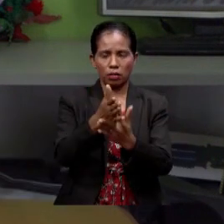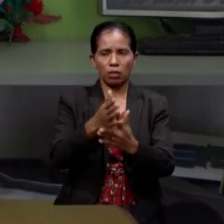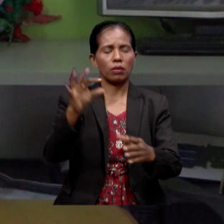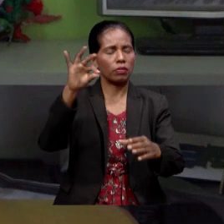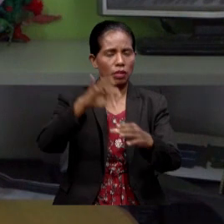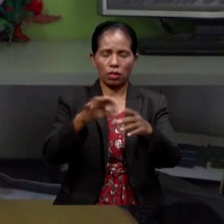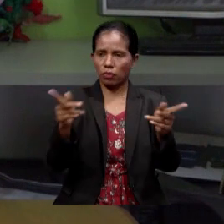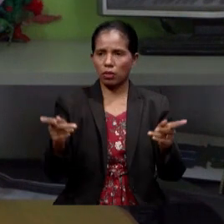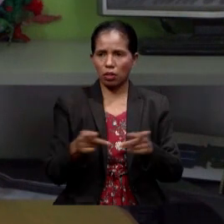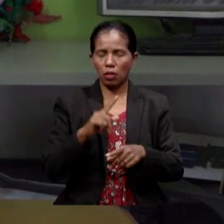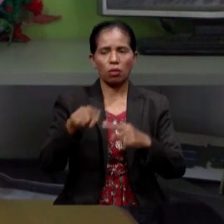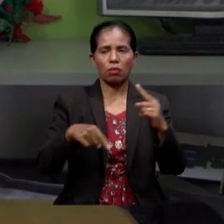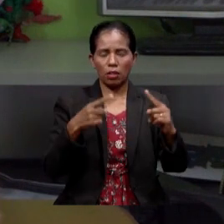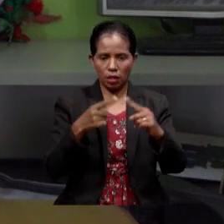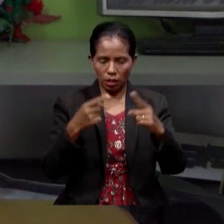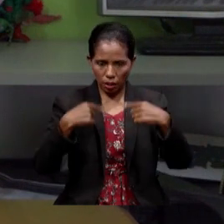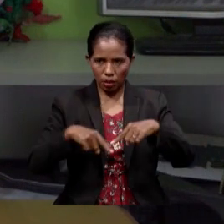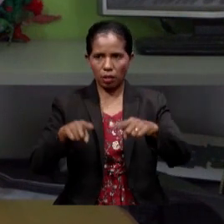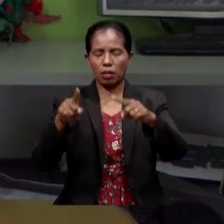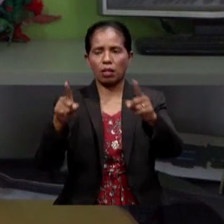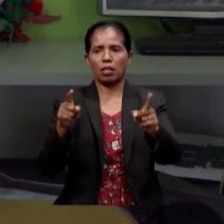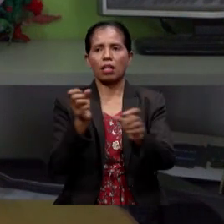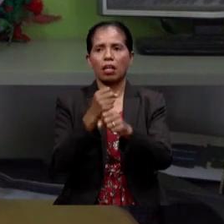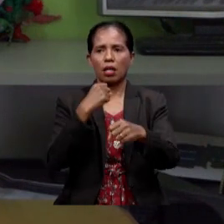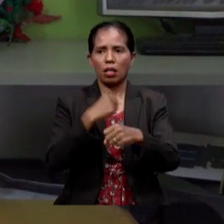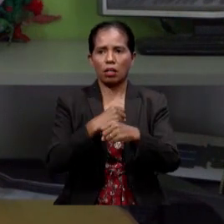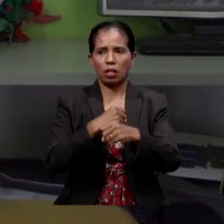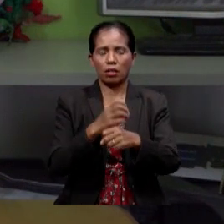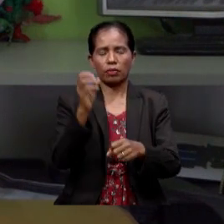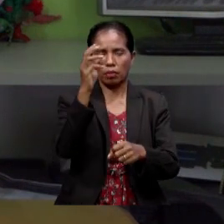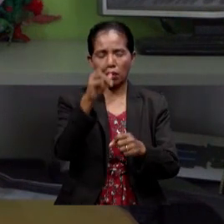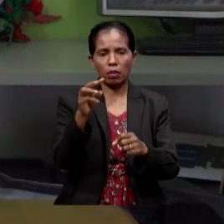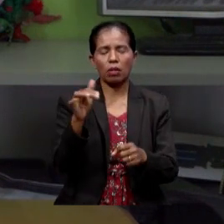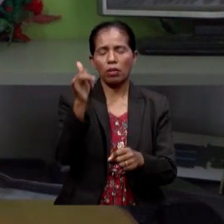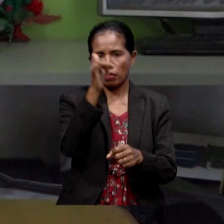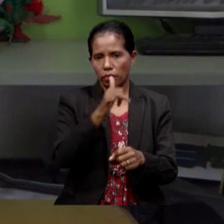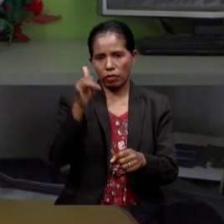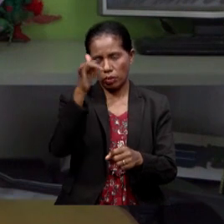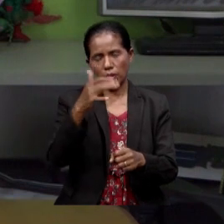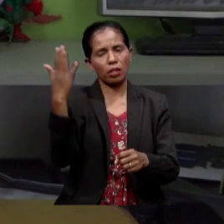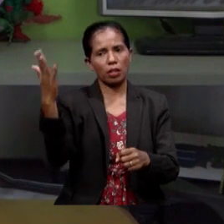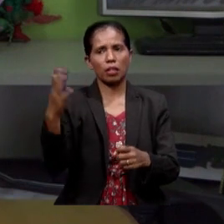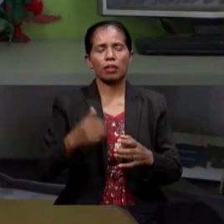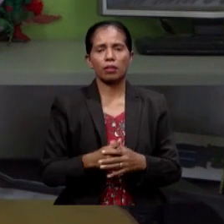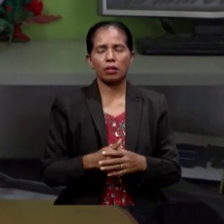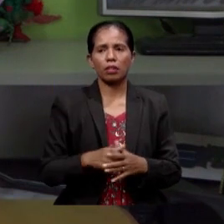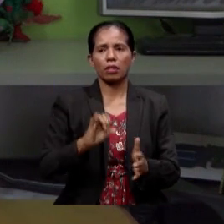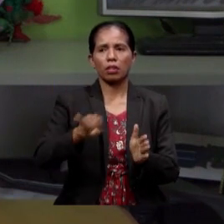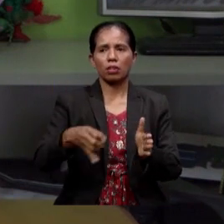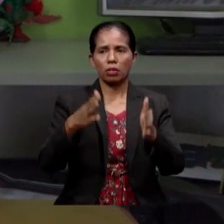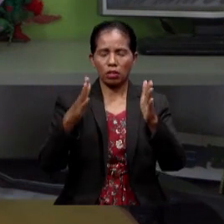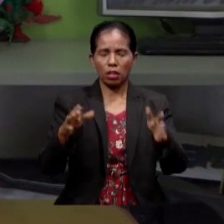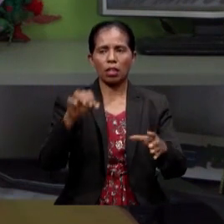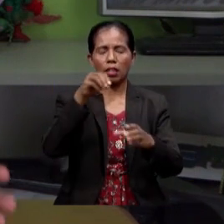tutu wa hira ni halo ni halo sera cobertura ne ba. Tamba ida ne nia sei ni jornalista lako ni